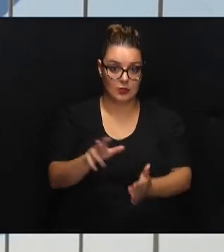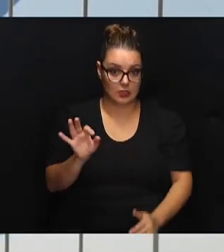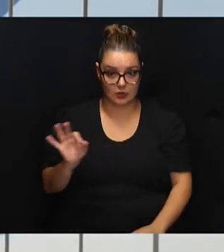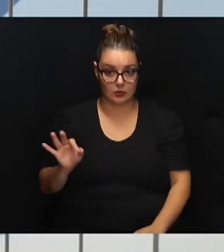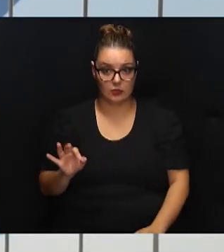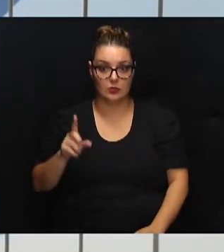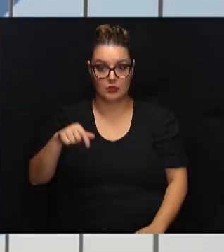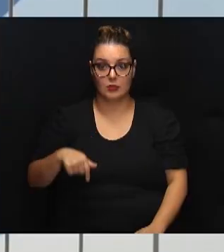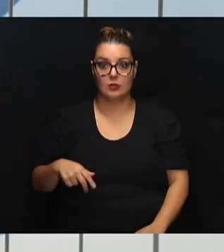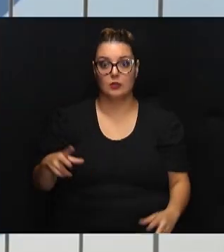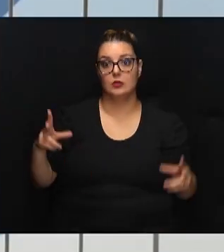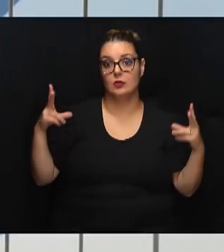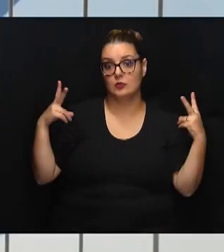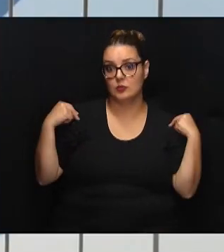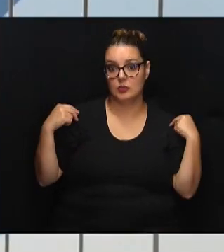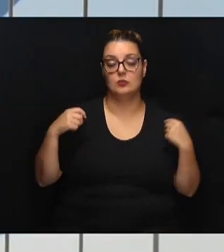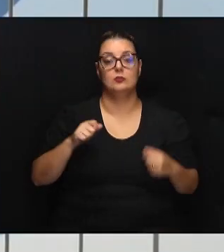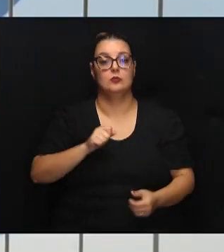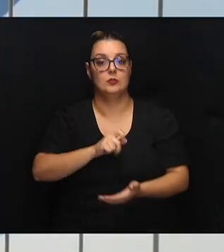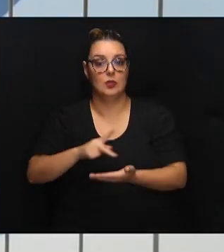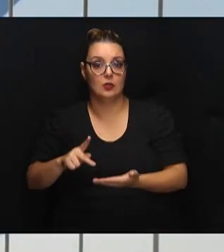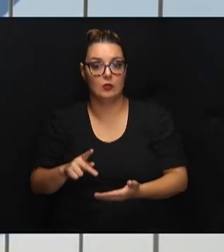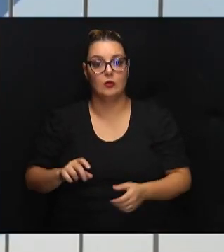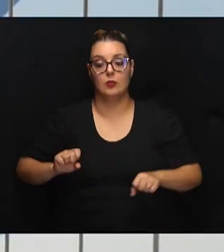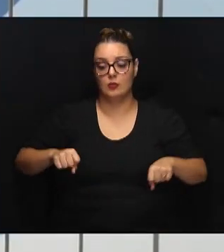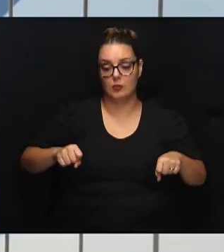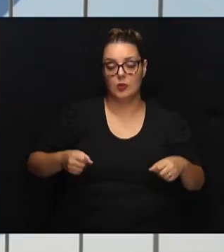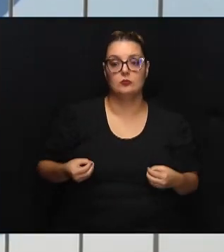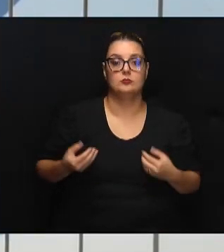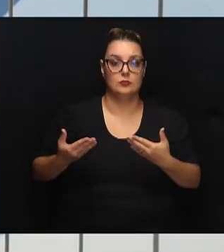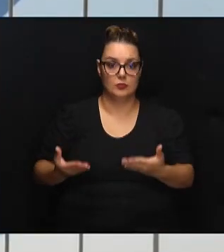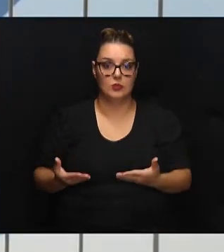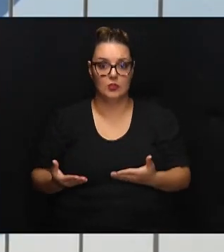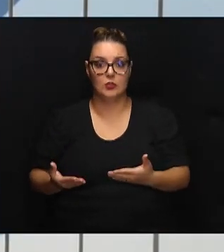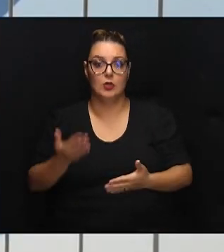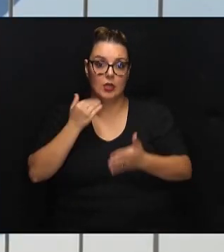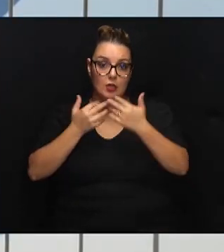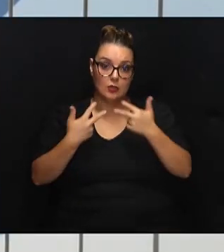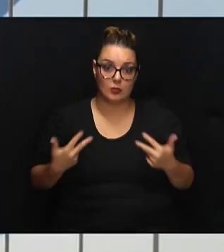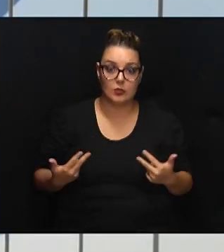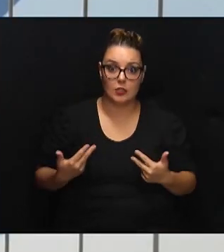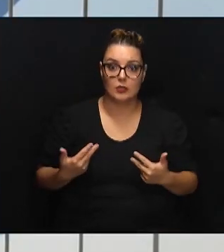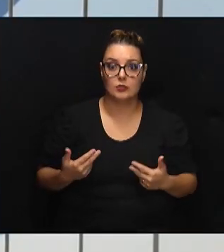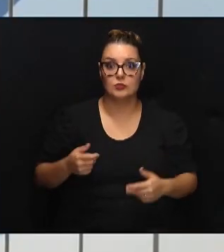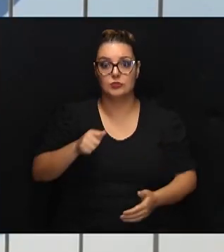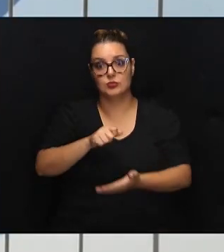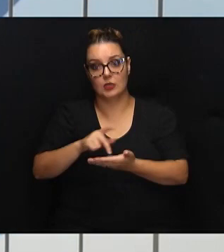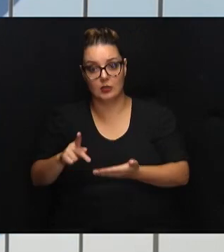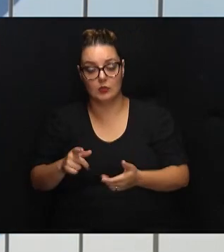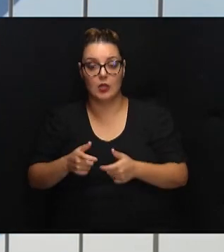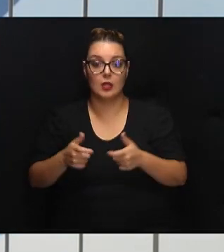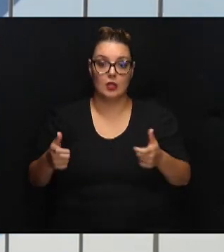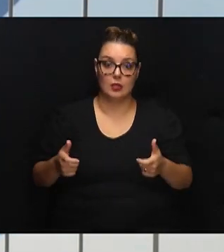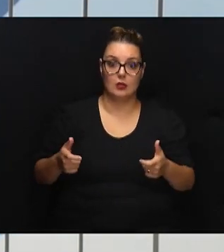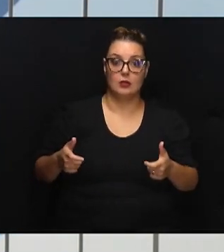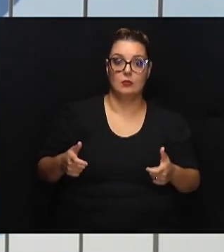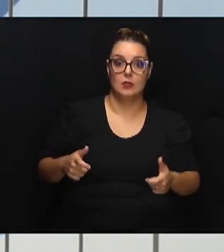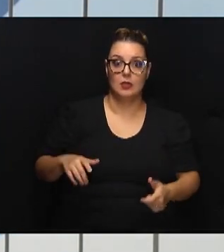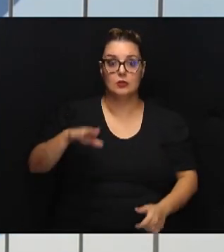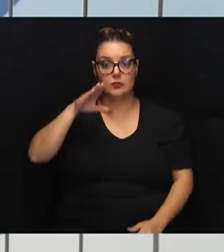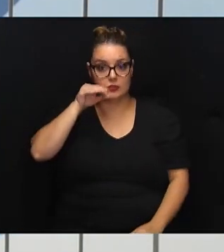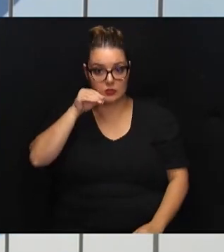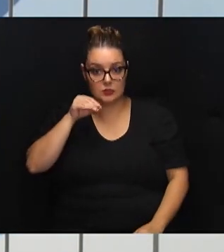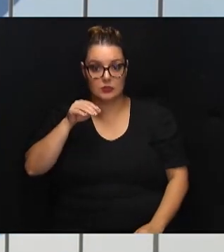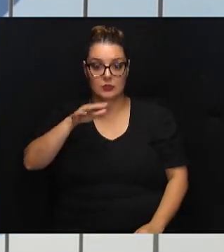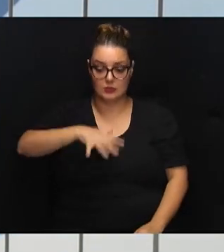São os motoristas de aplicativos, motoboys que entregam também comidas de aplicativo, e a maioria dos funcionários